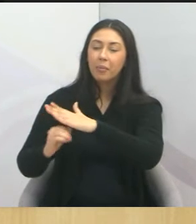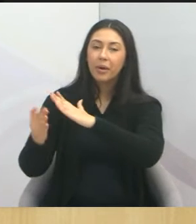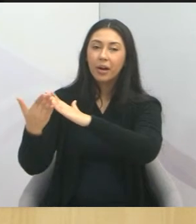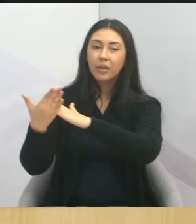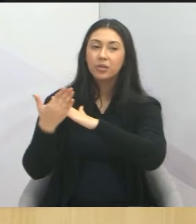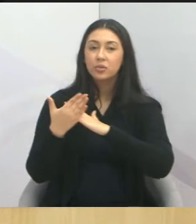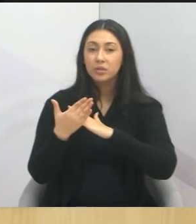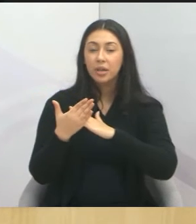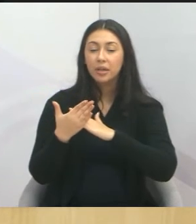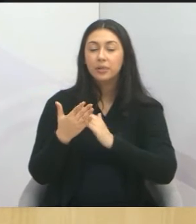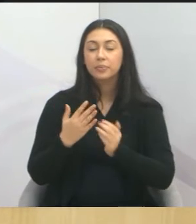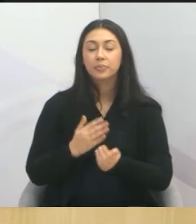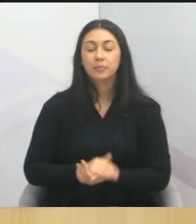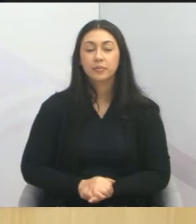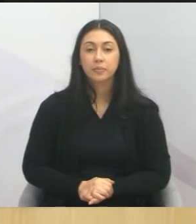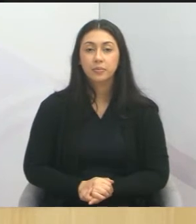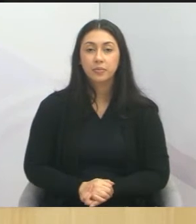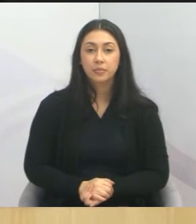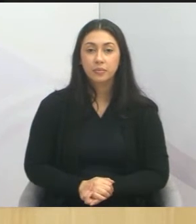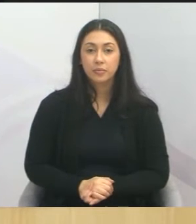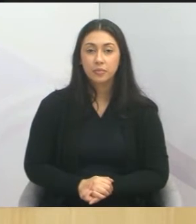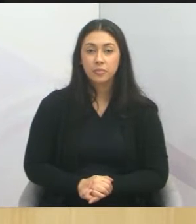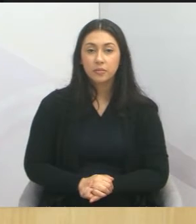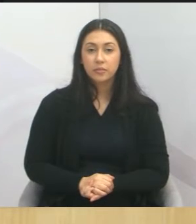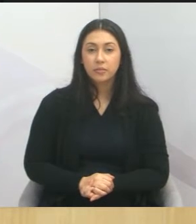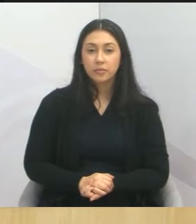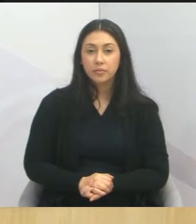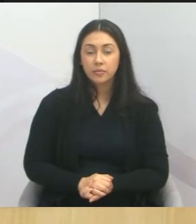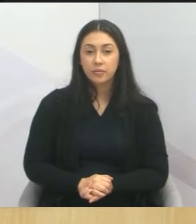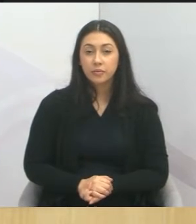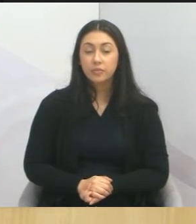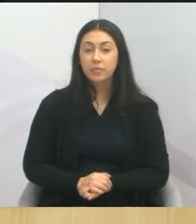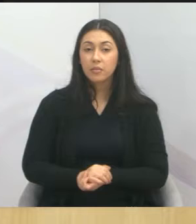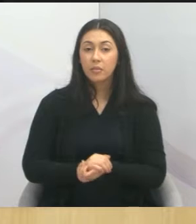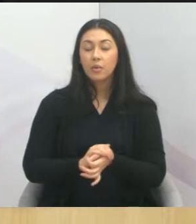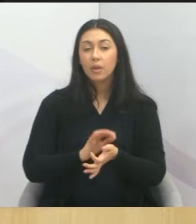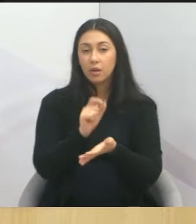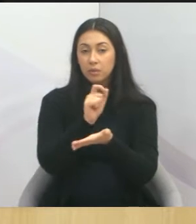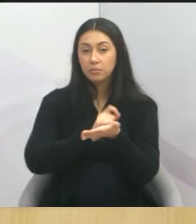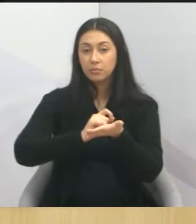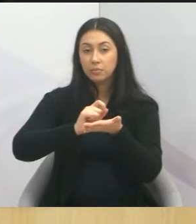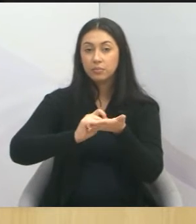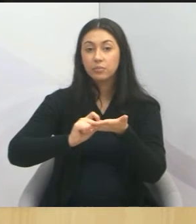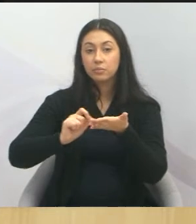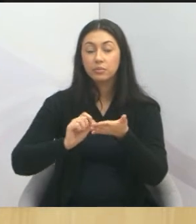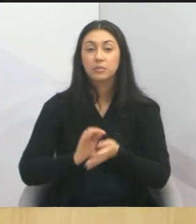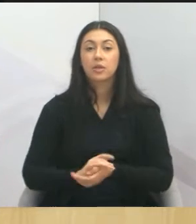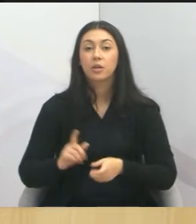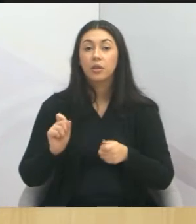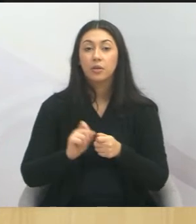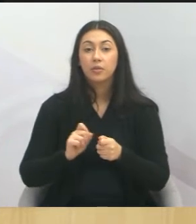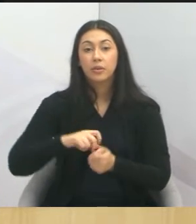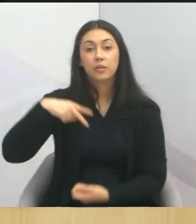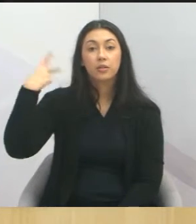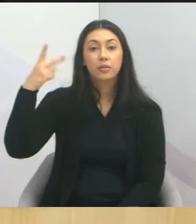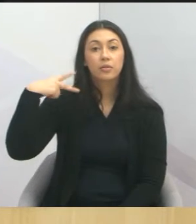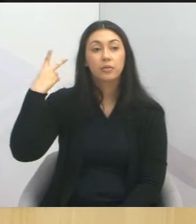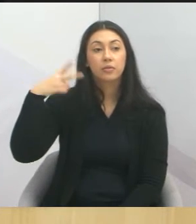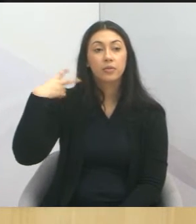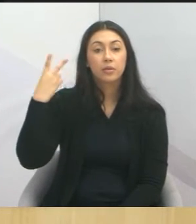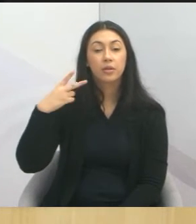e antecipando agradecimento pela atenção dispensada subscrevemos autoria